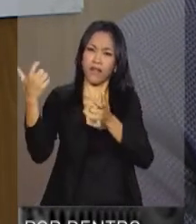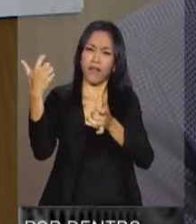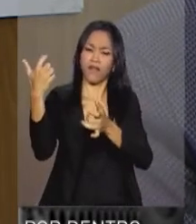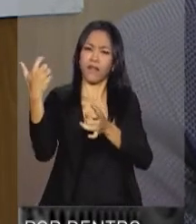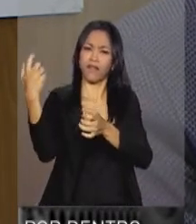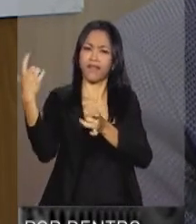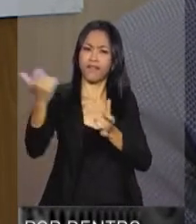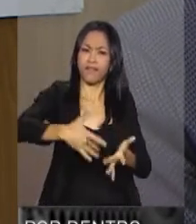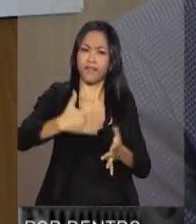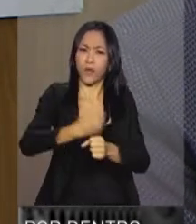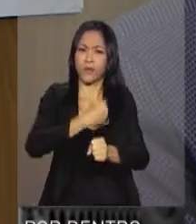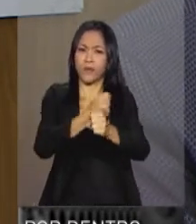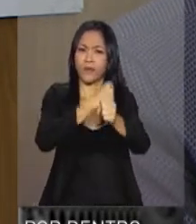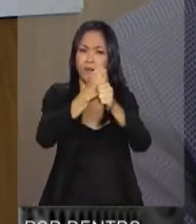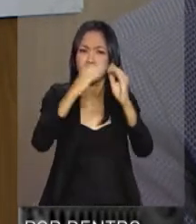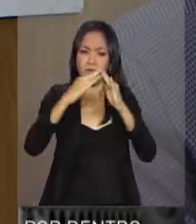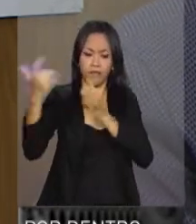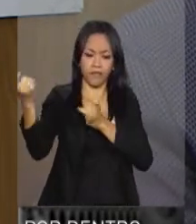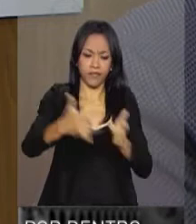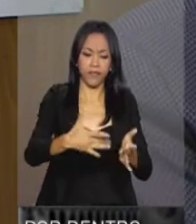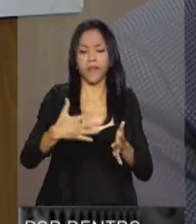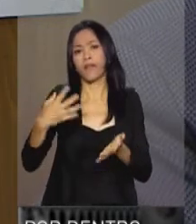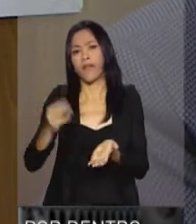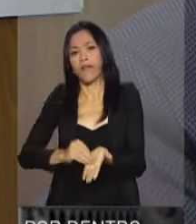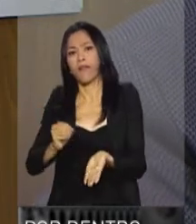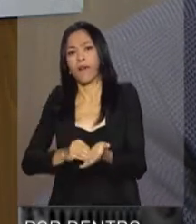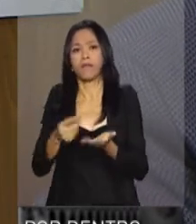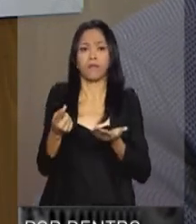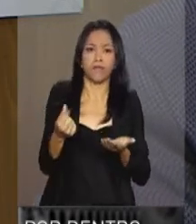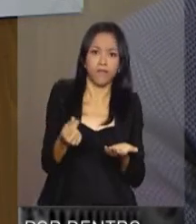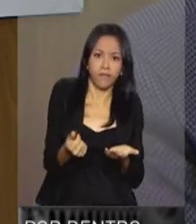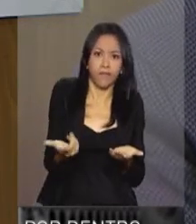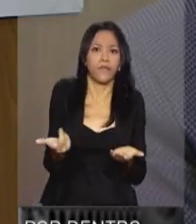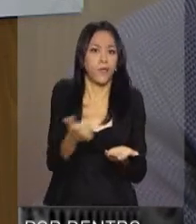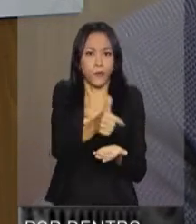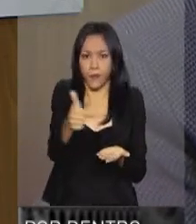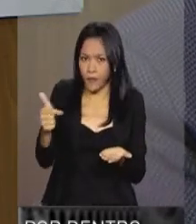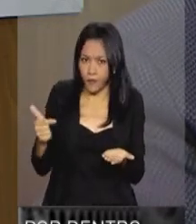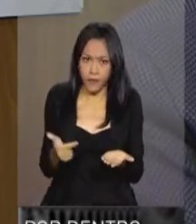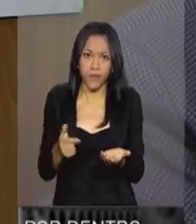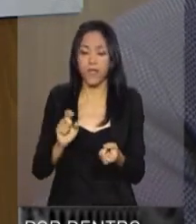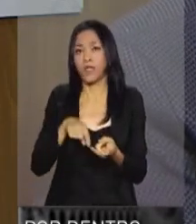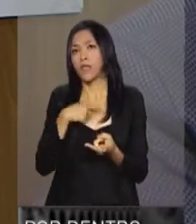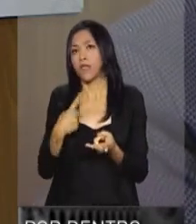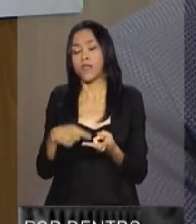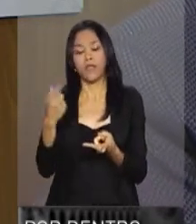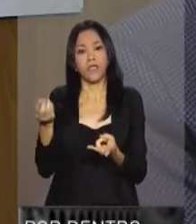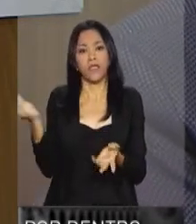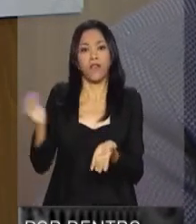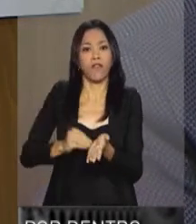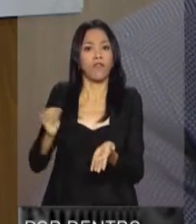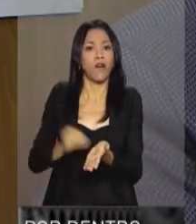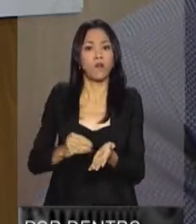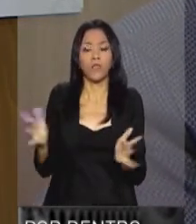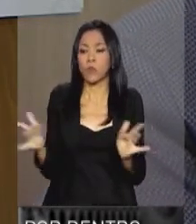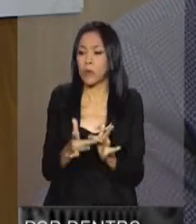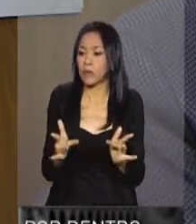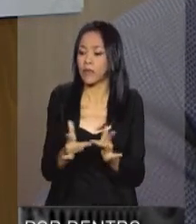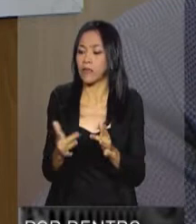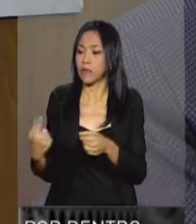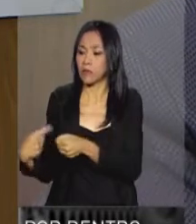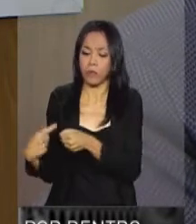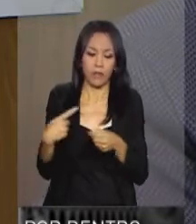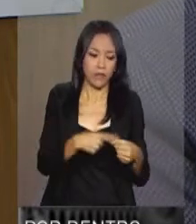paralisadas seja por falta de recursos seja por dificuldades no processo de relação com os municípios ou conscientes